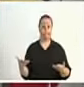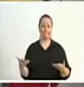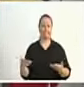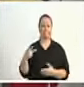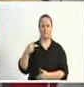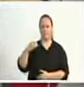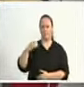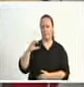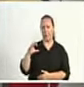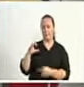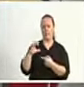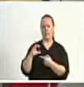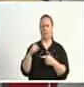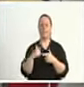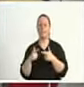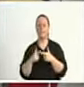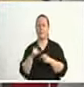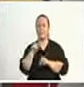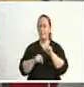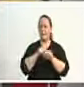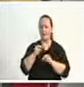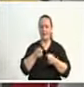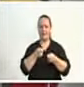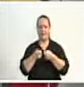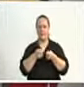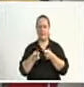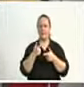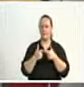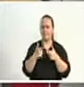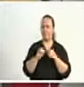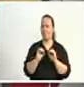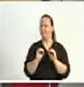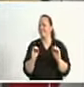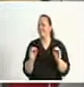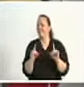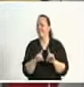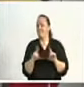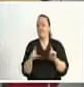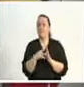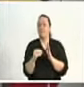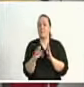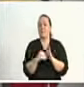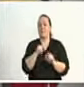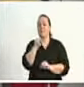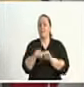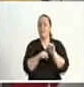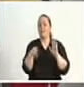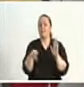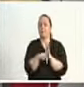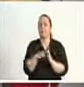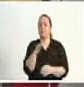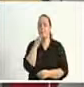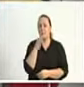não enfrenta o cerne do problema econômico, instalado no modelo tributário injusto e regressivo,